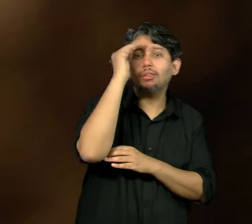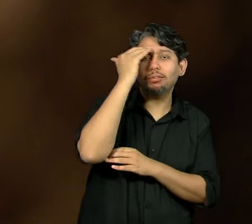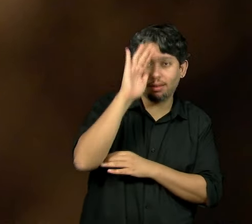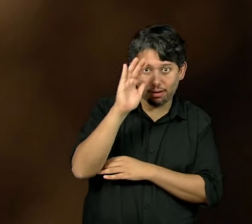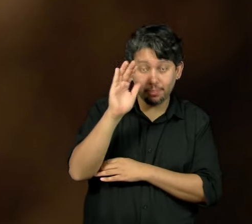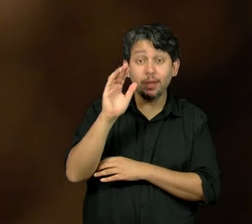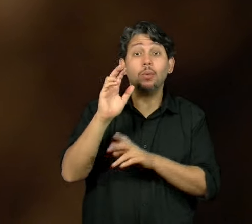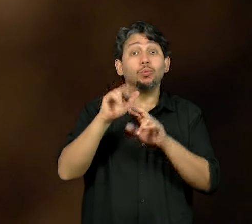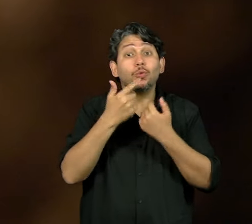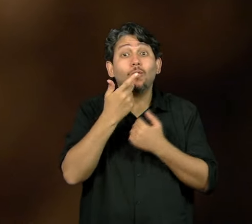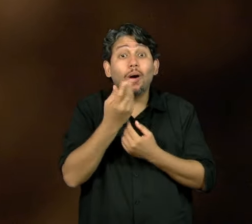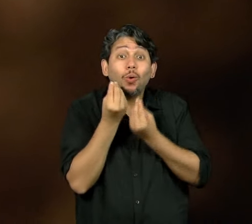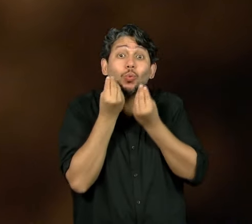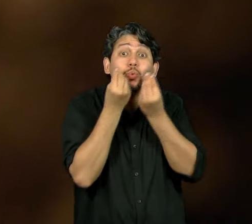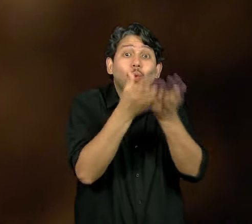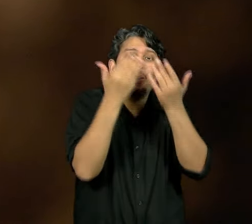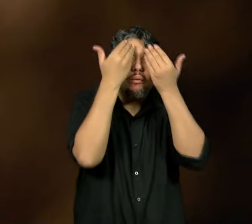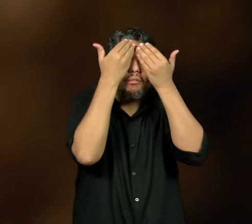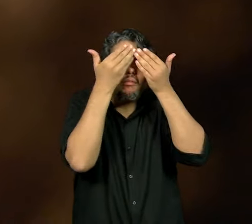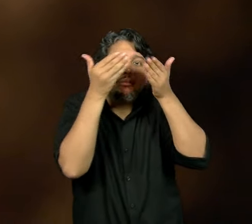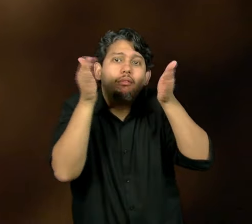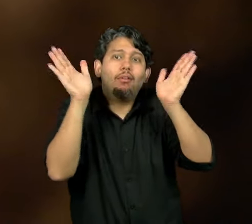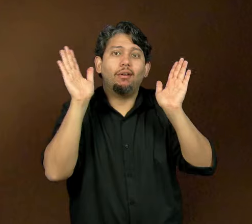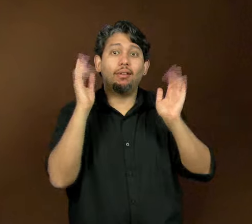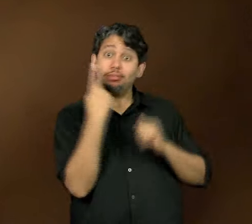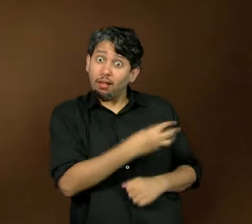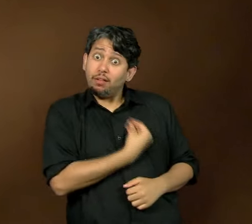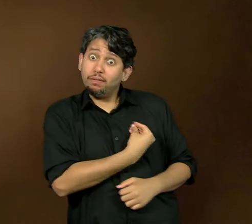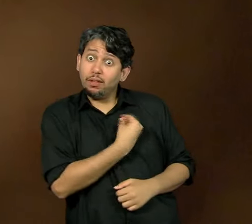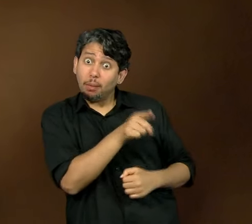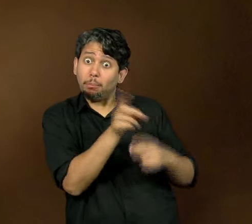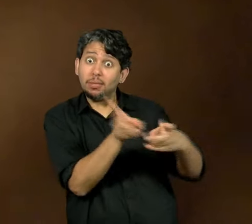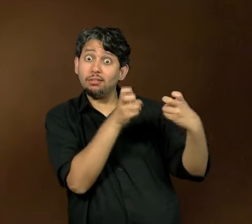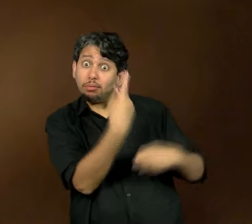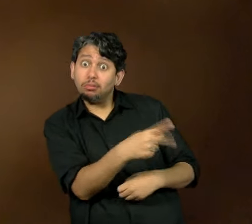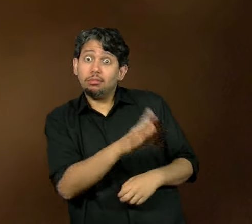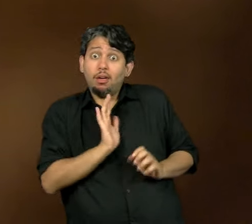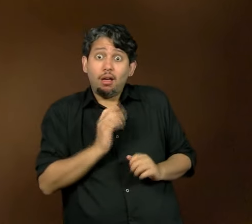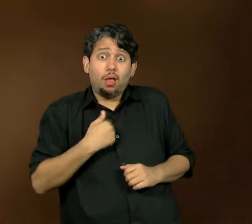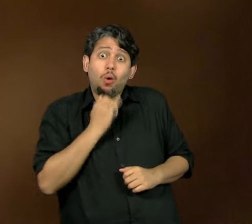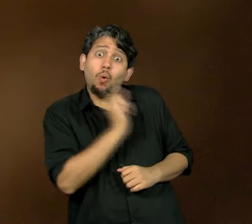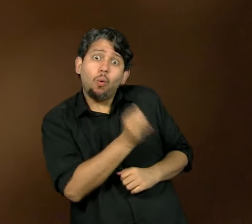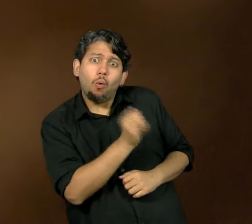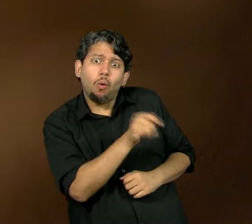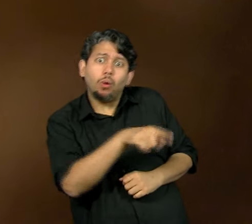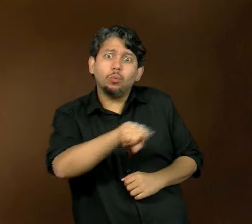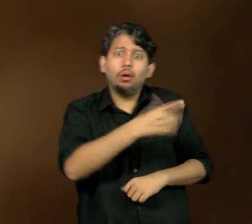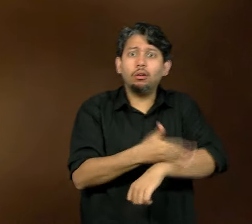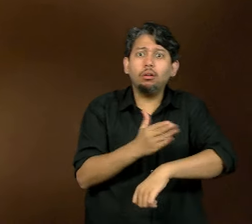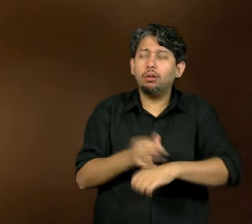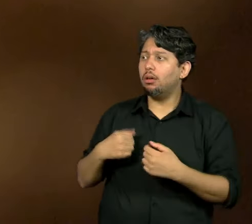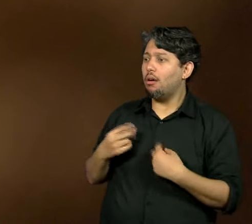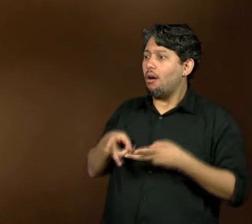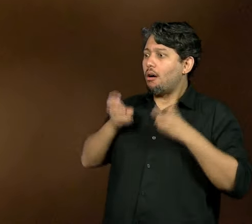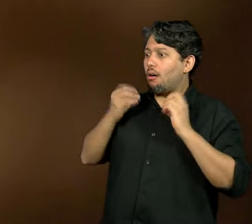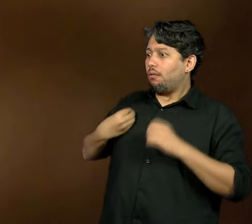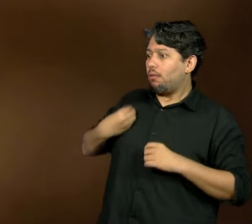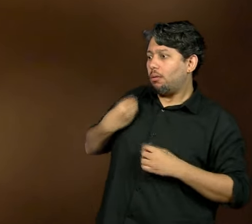letramento eu falo de vivências que estão acontecendo no momento, conceitos raciais, enfim, conceitos de forma geral